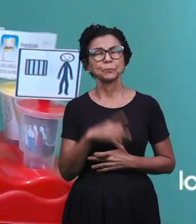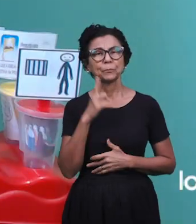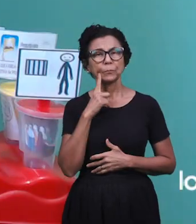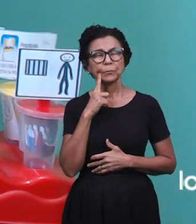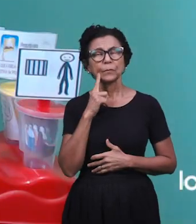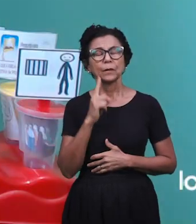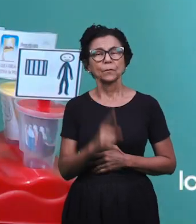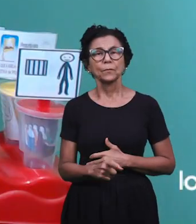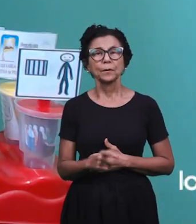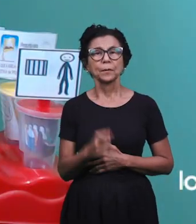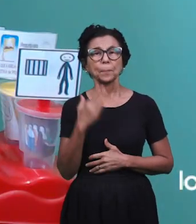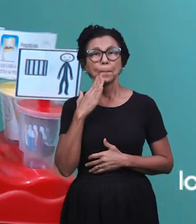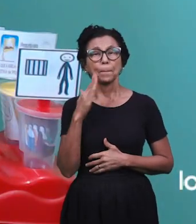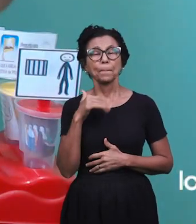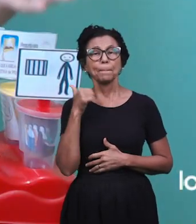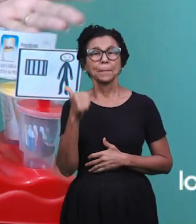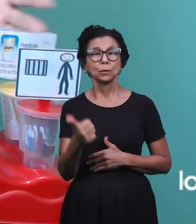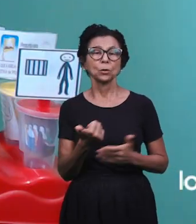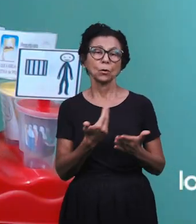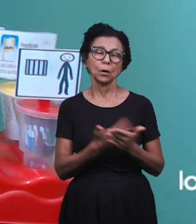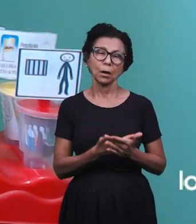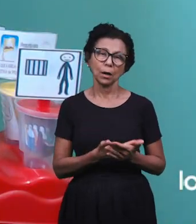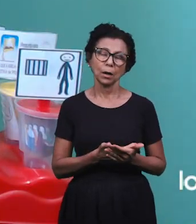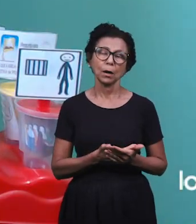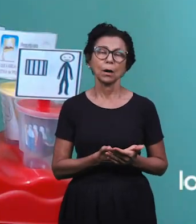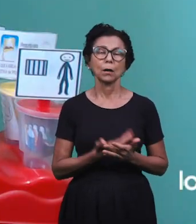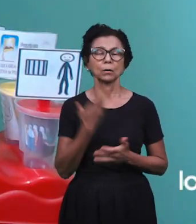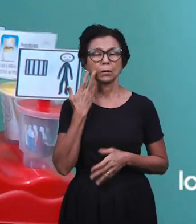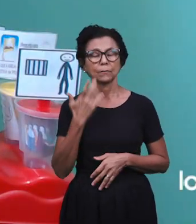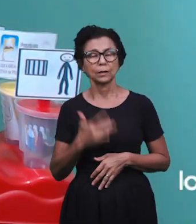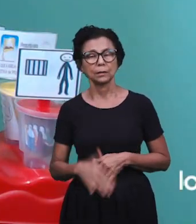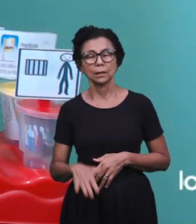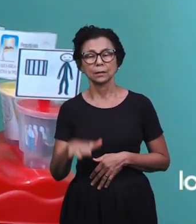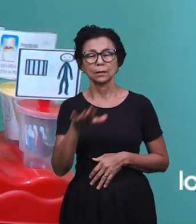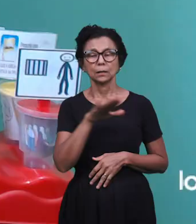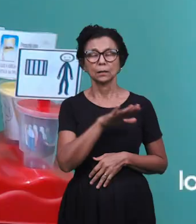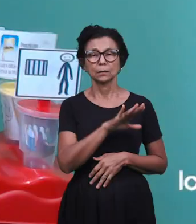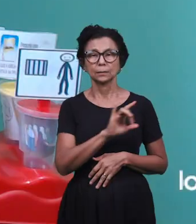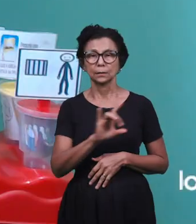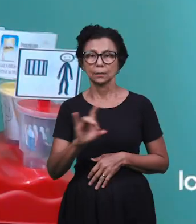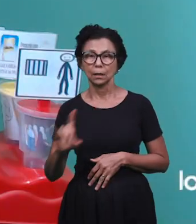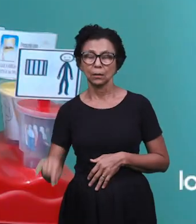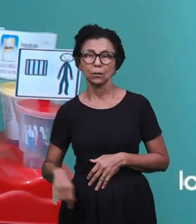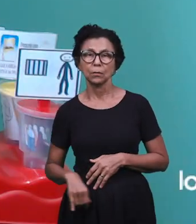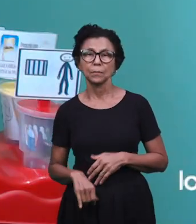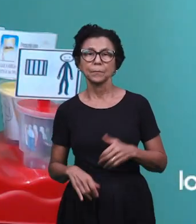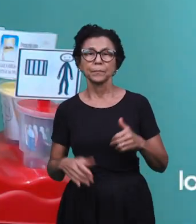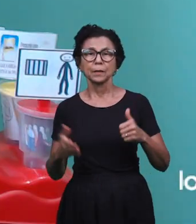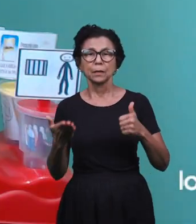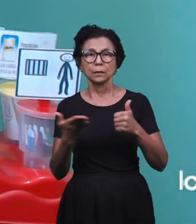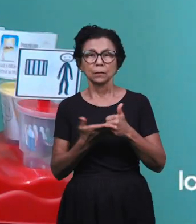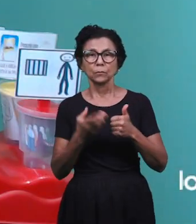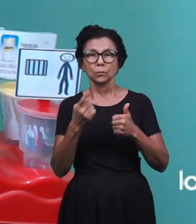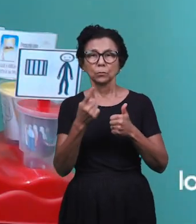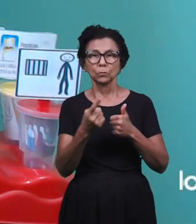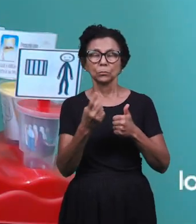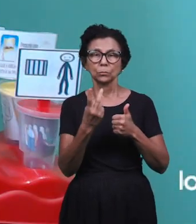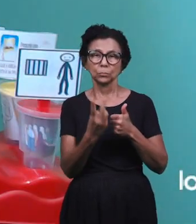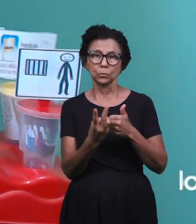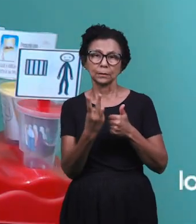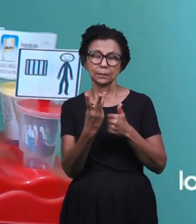de uma aula do nível 1, do nível 3, tá? Por quê? É pensando no tempo